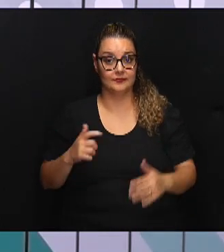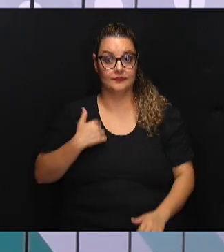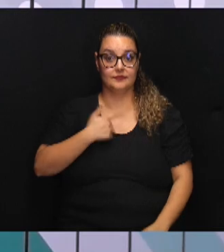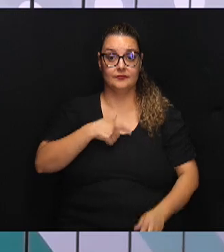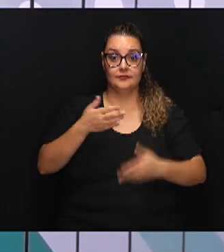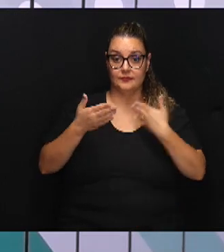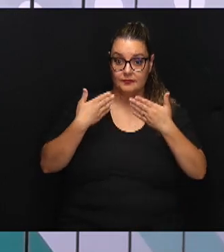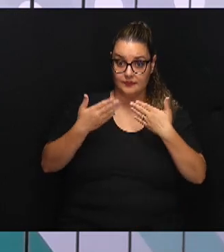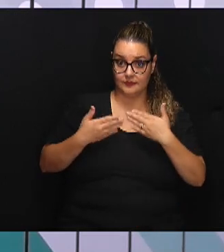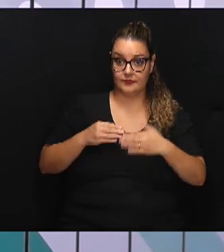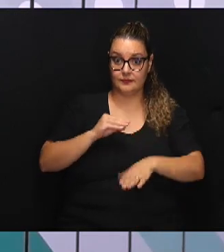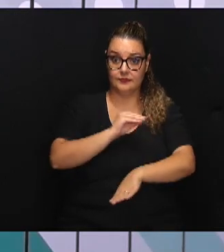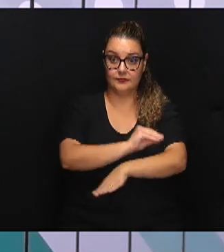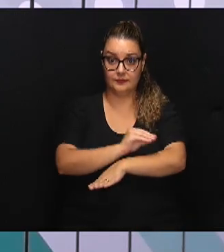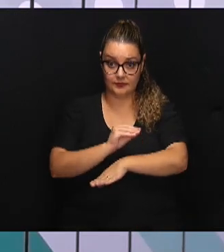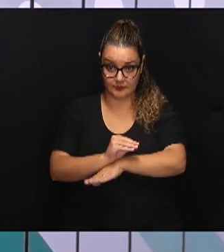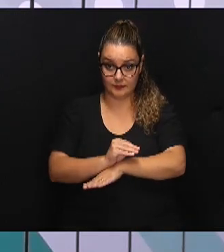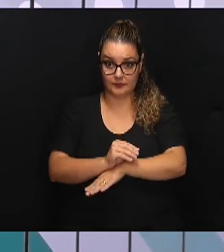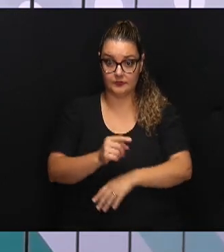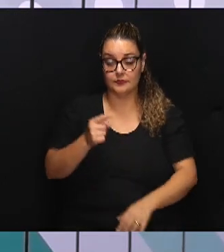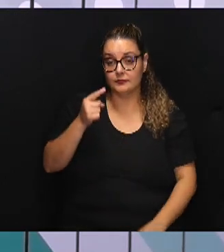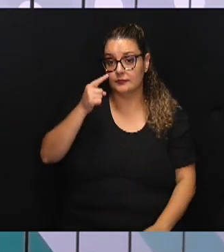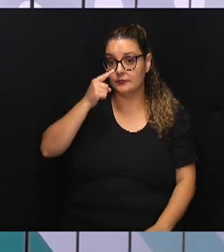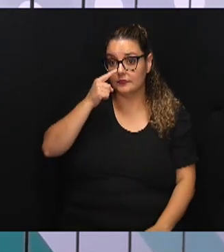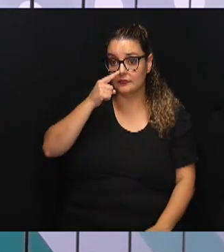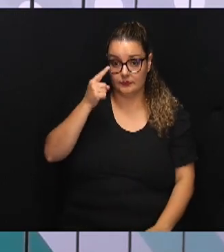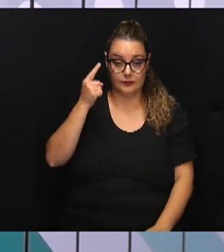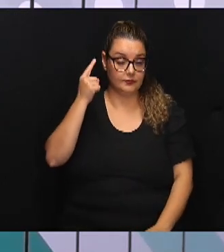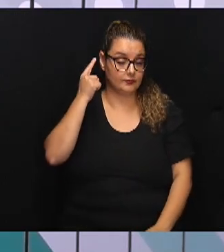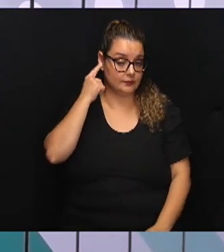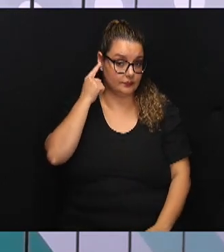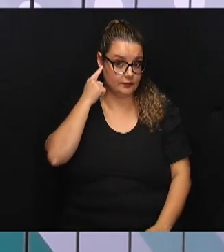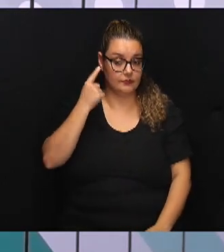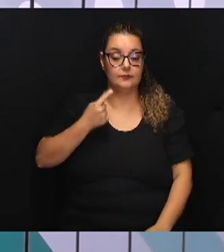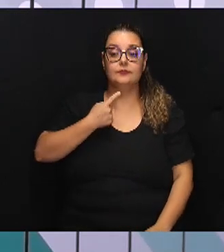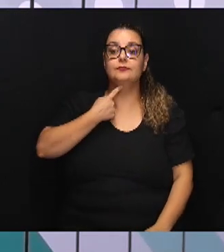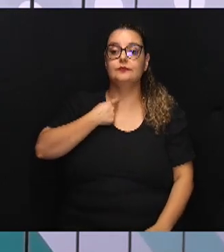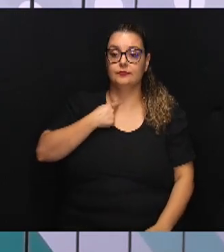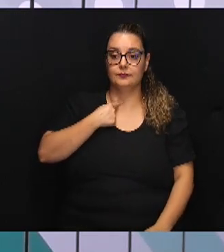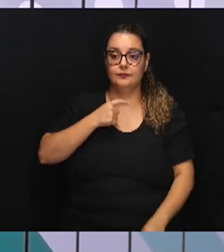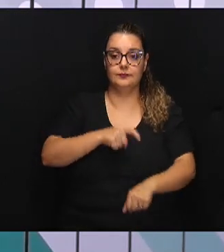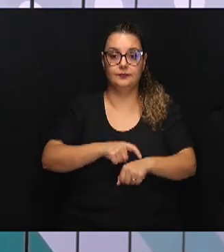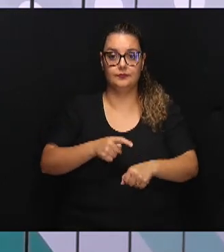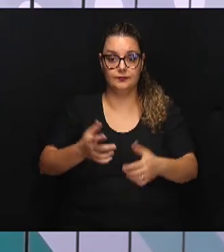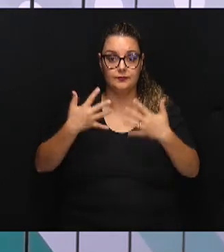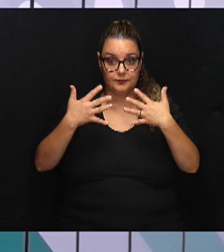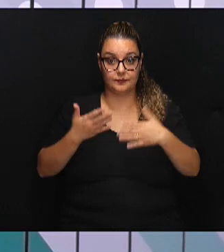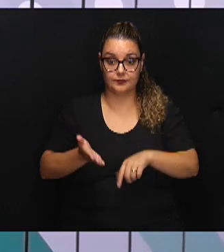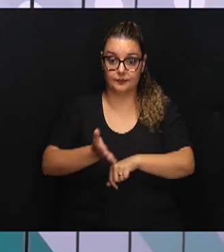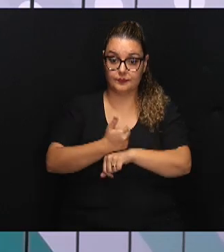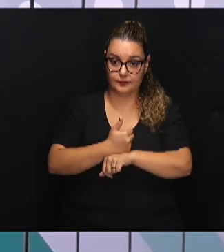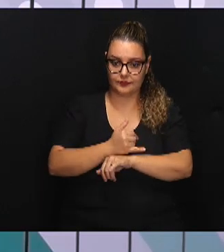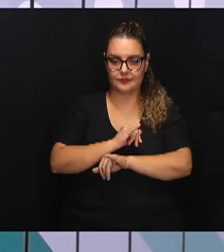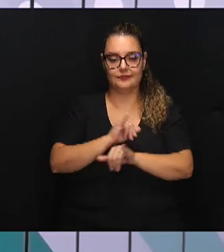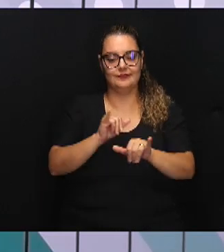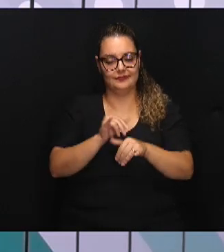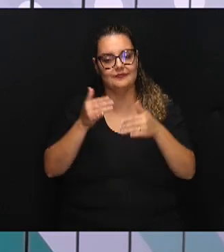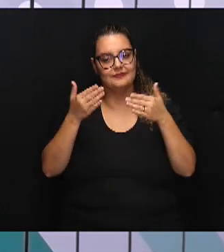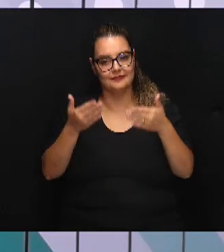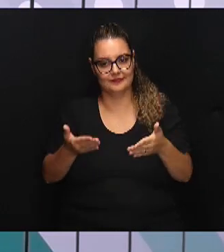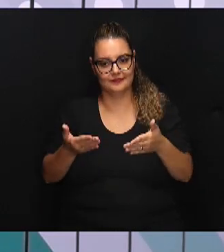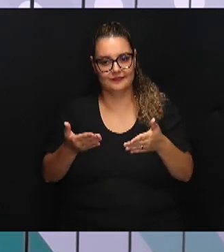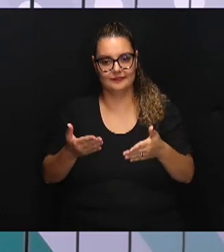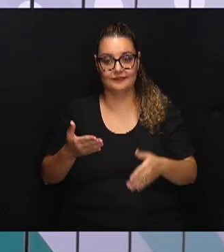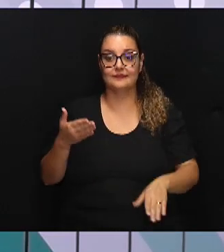falar sobre os cuidados com o nariz, ouvido e garganta no verão. Mas antes eu tenho um recado para você.